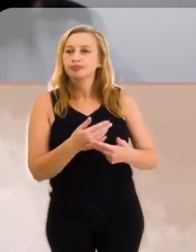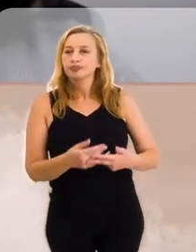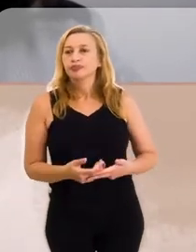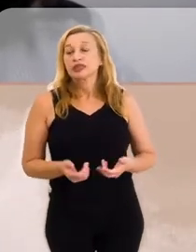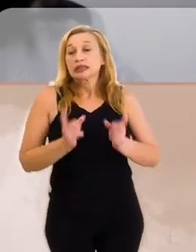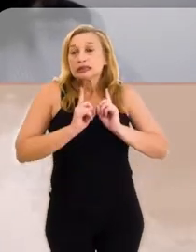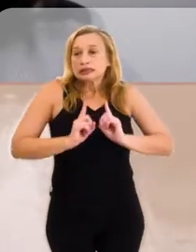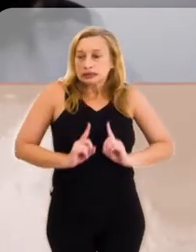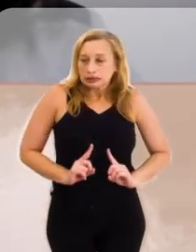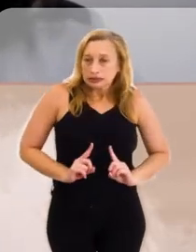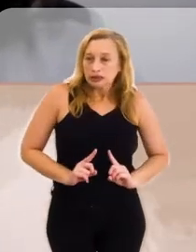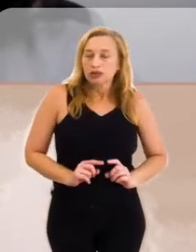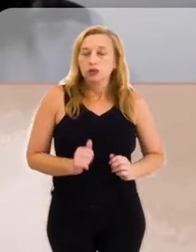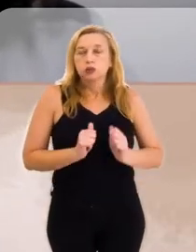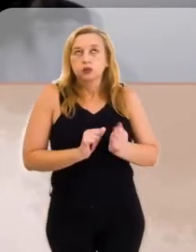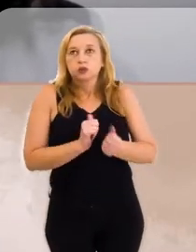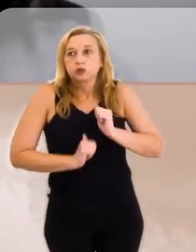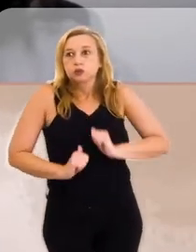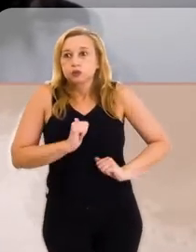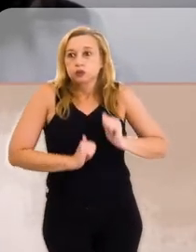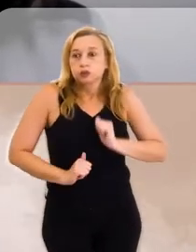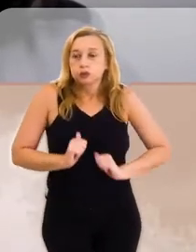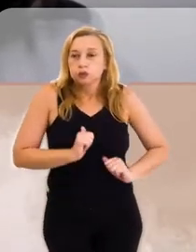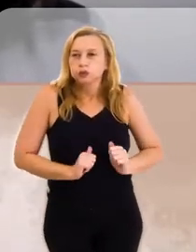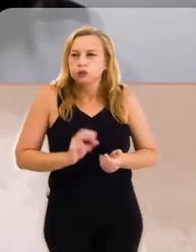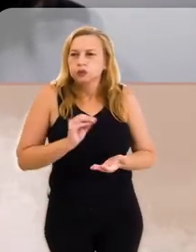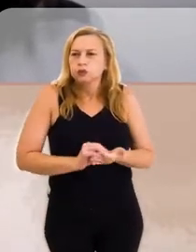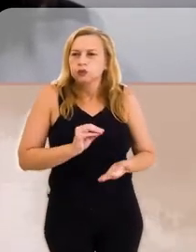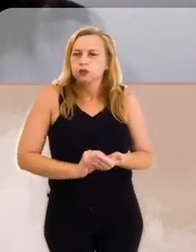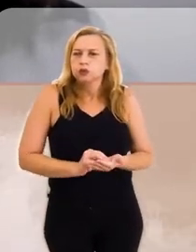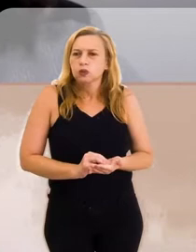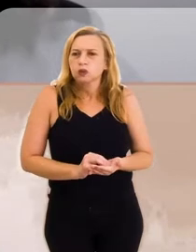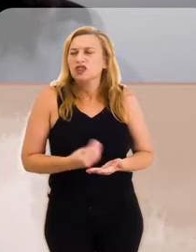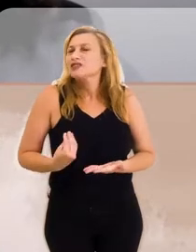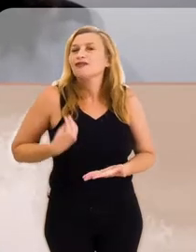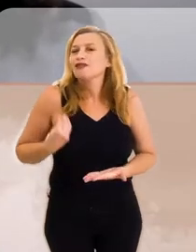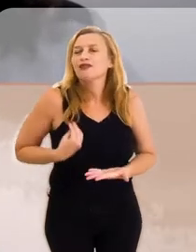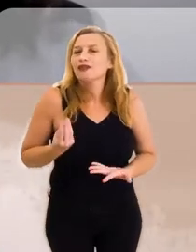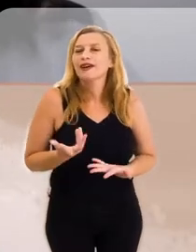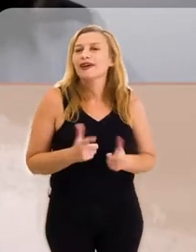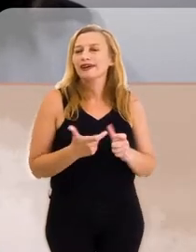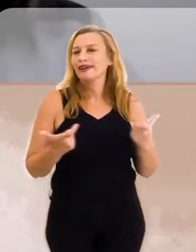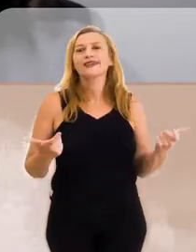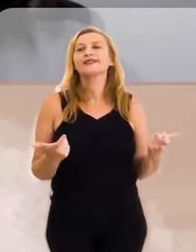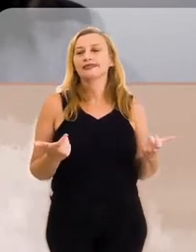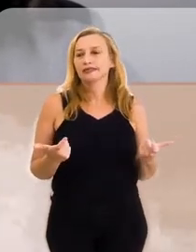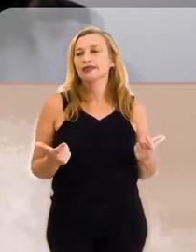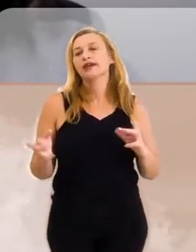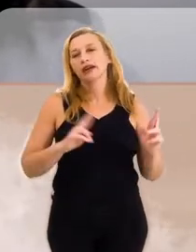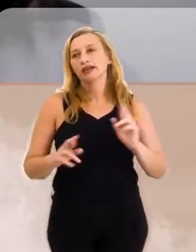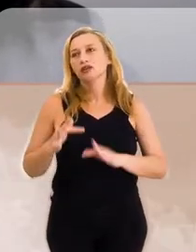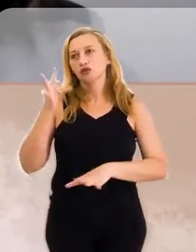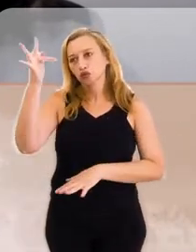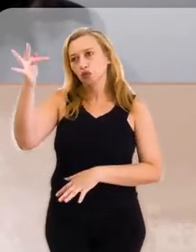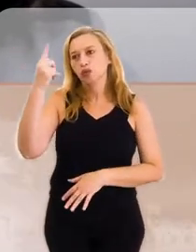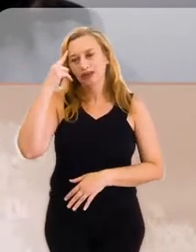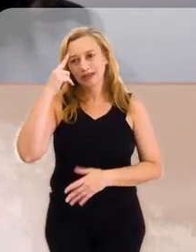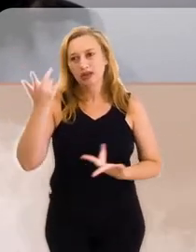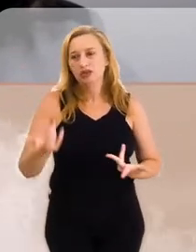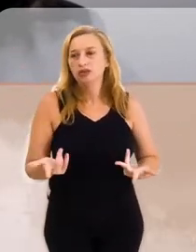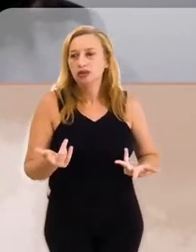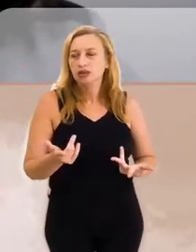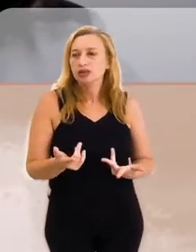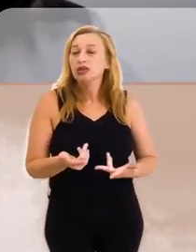e muito depressão muito ansiedade é uma falta de ânimo terrível e avassaladora e relação ao